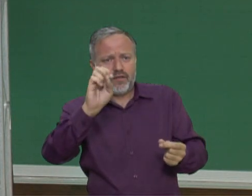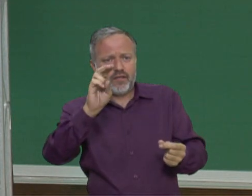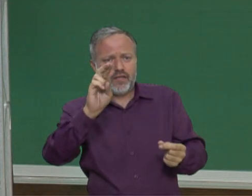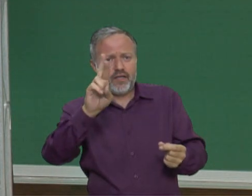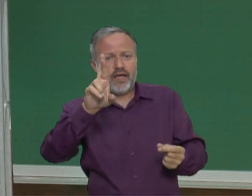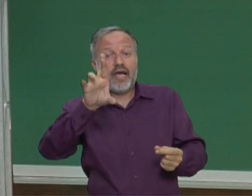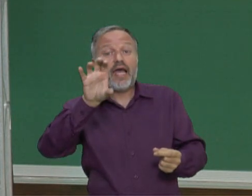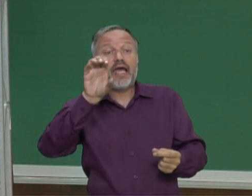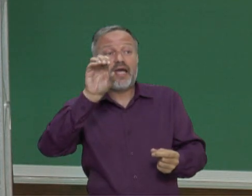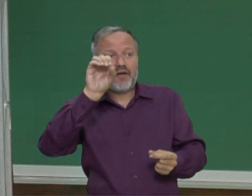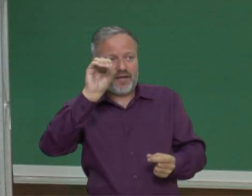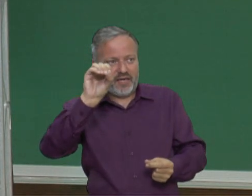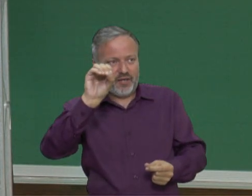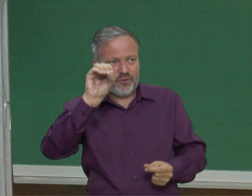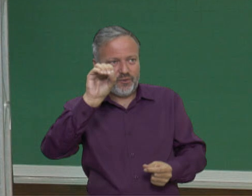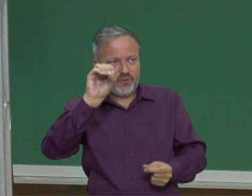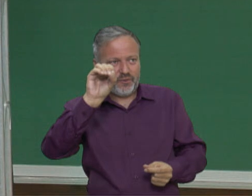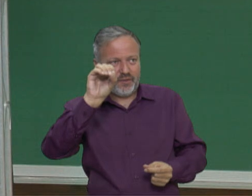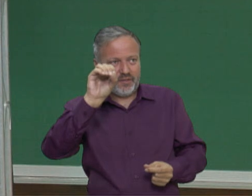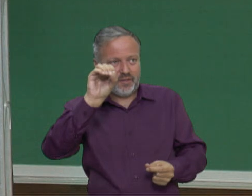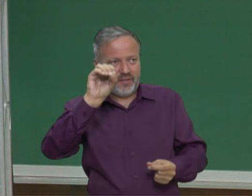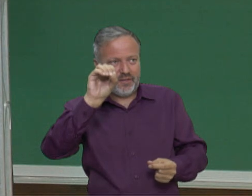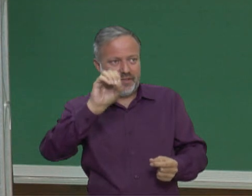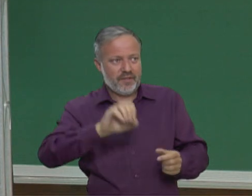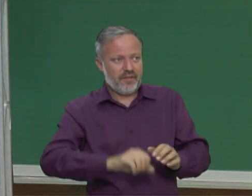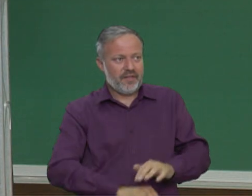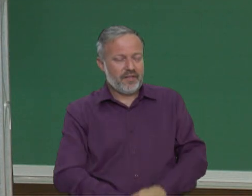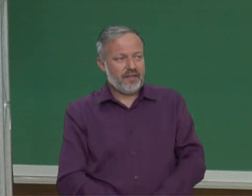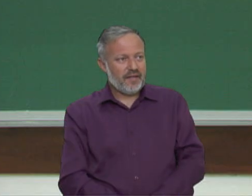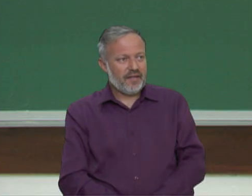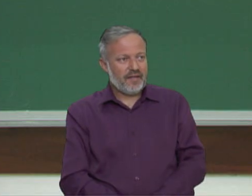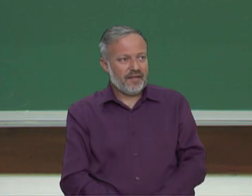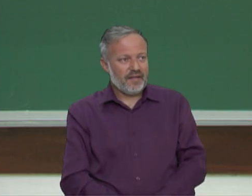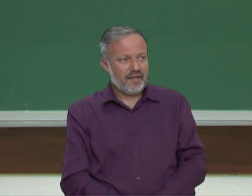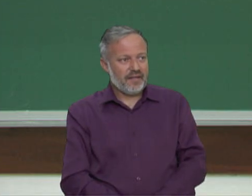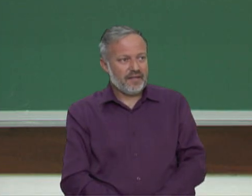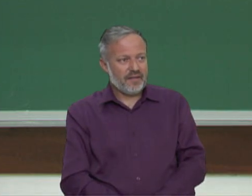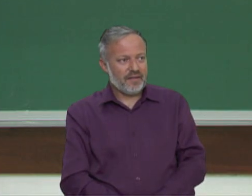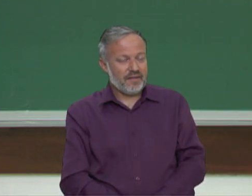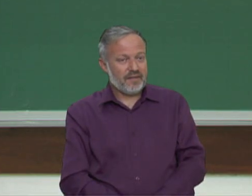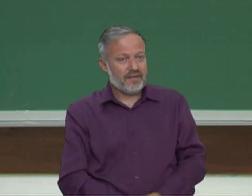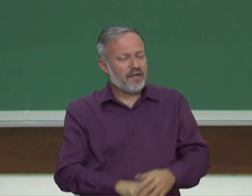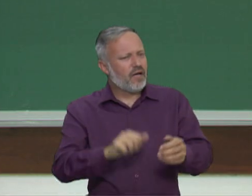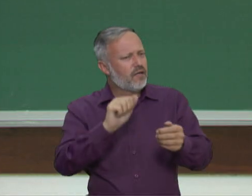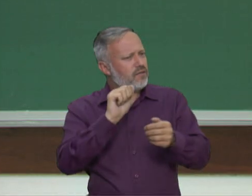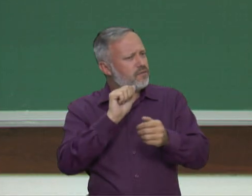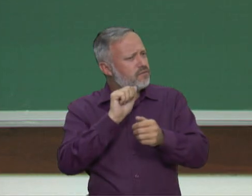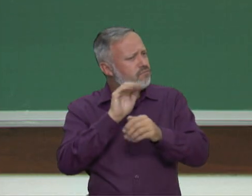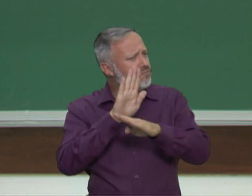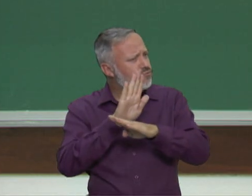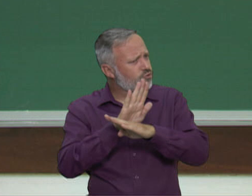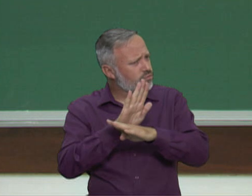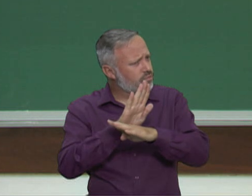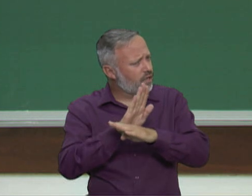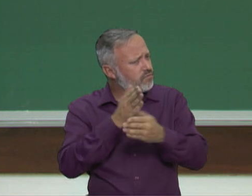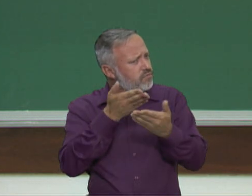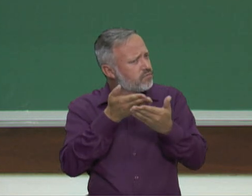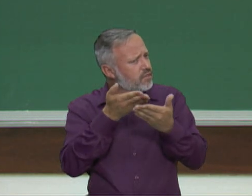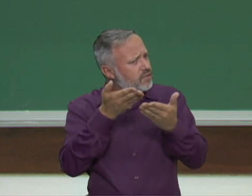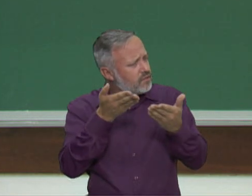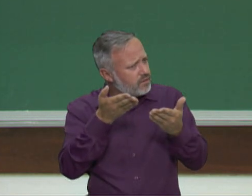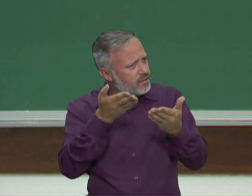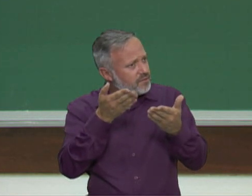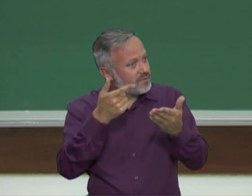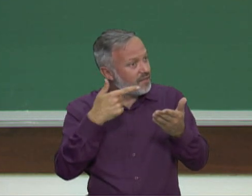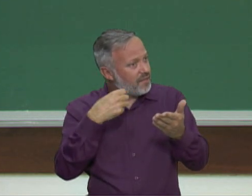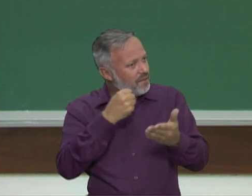resposta correta é a União Europeia. Tudo bem. Gente, espero ter ajudado vocês novamente nessa aula, tá? Já